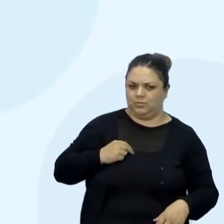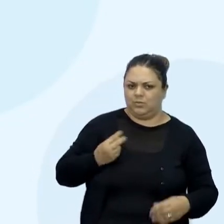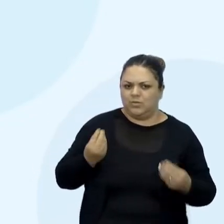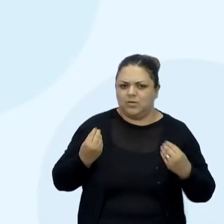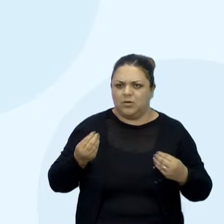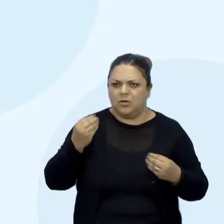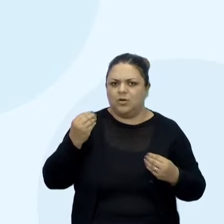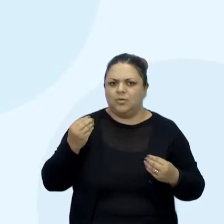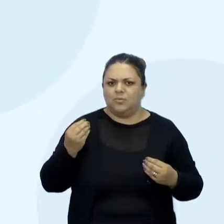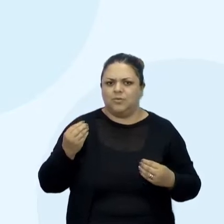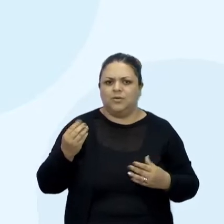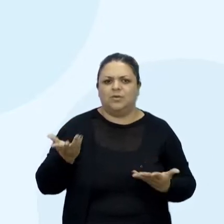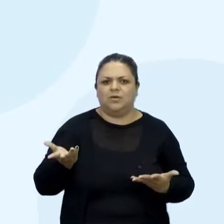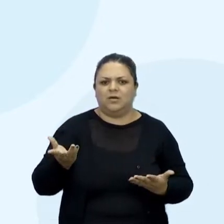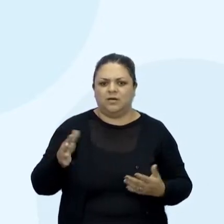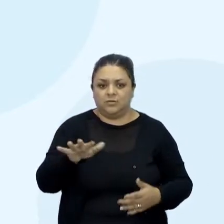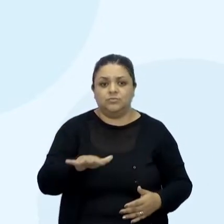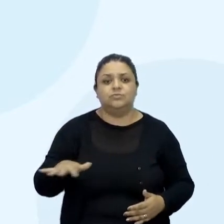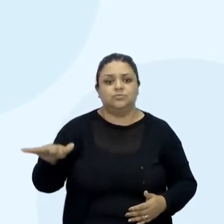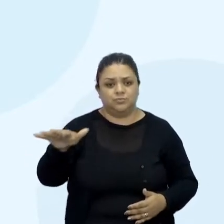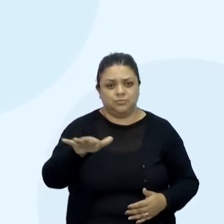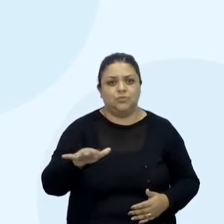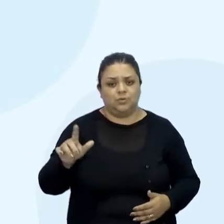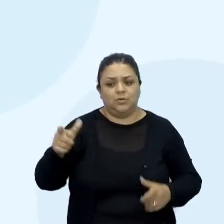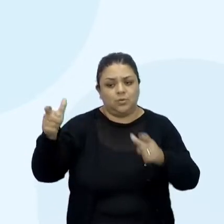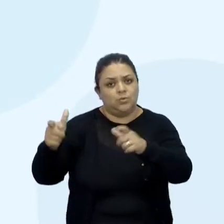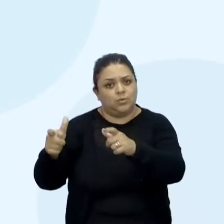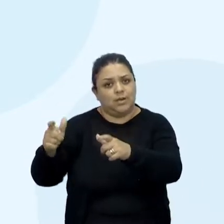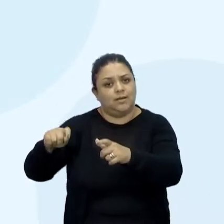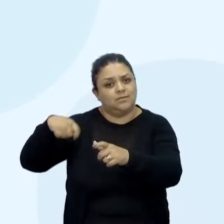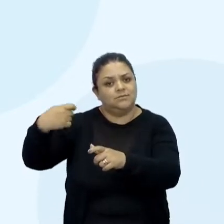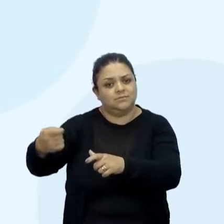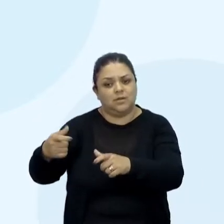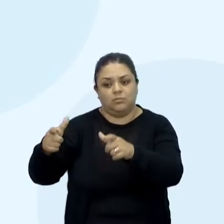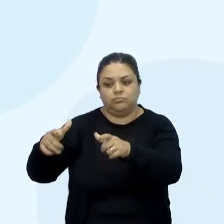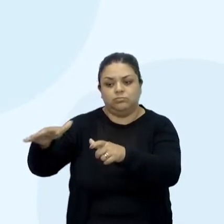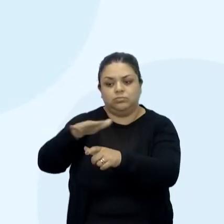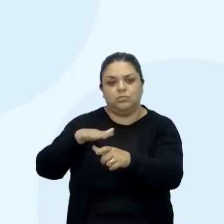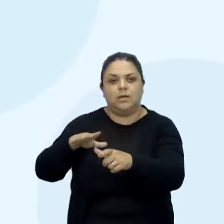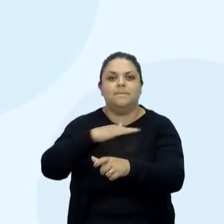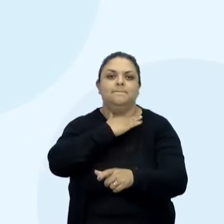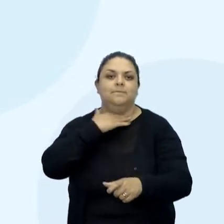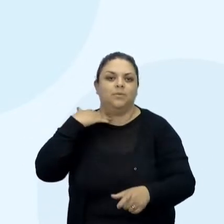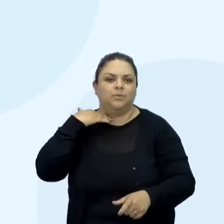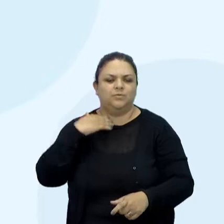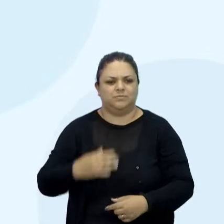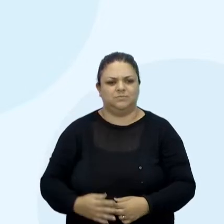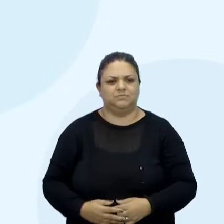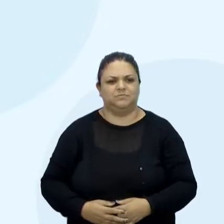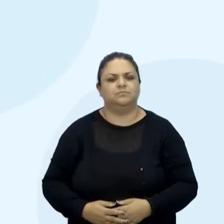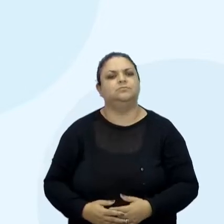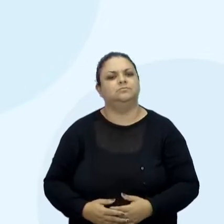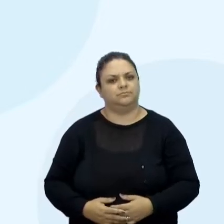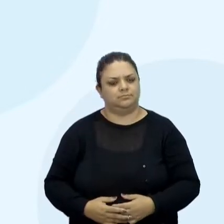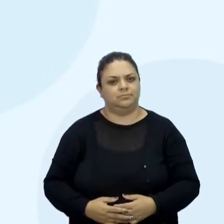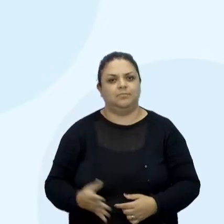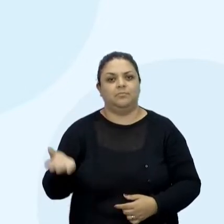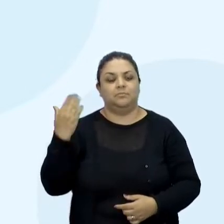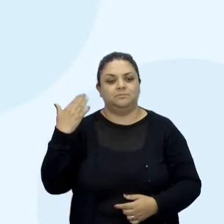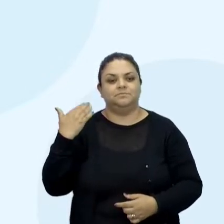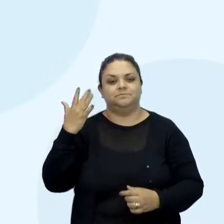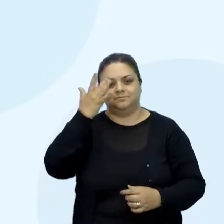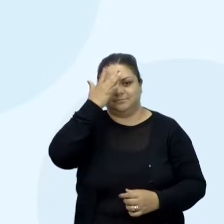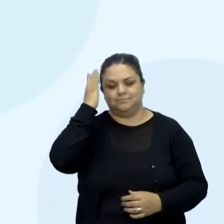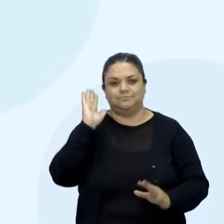Morte é um nome chamado a um local, tá certo? Bom, o que a gente estudou já dentro desse componente